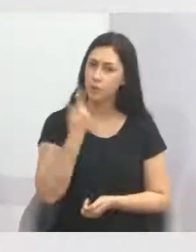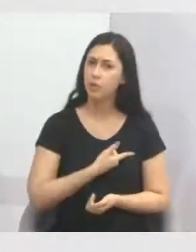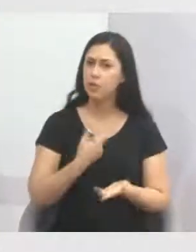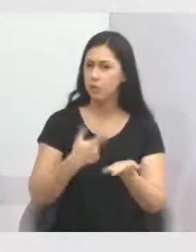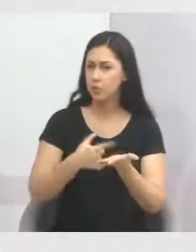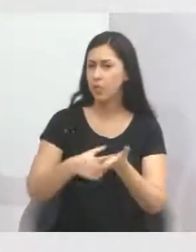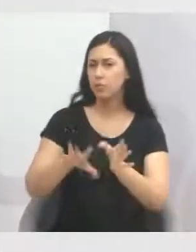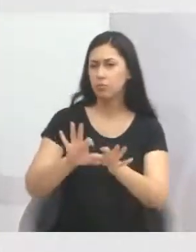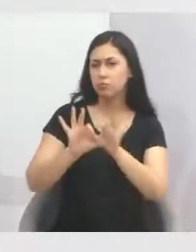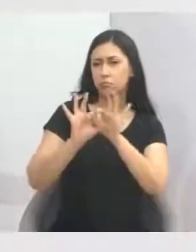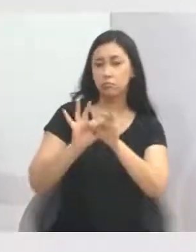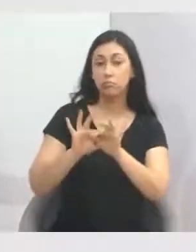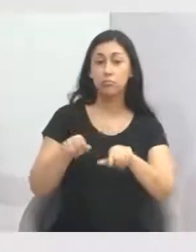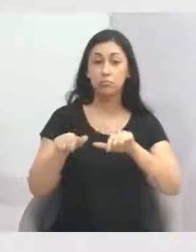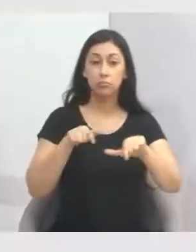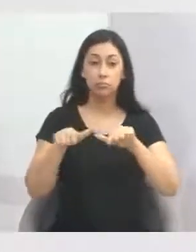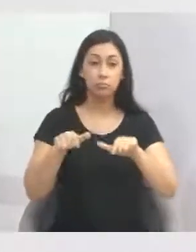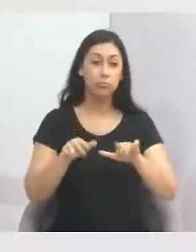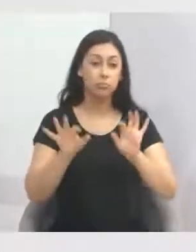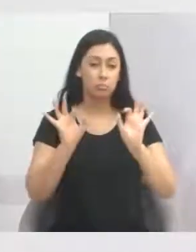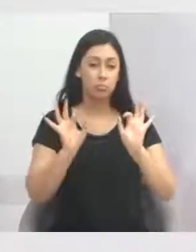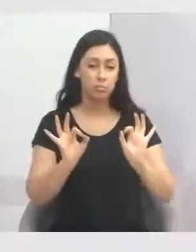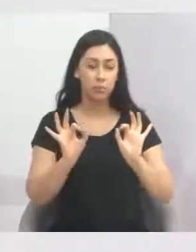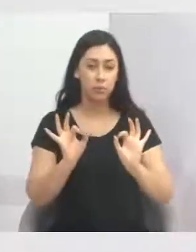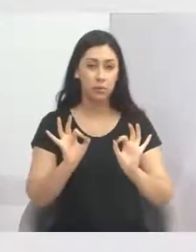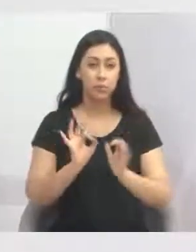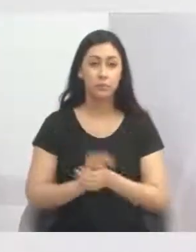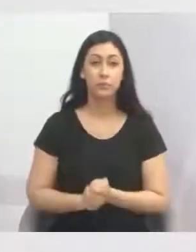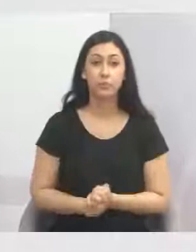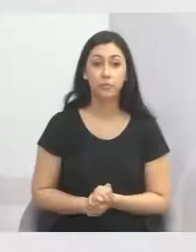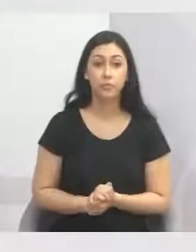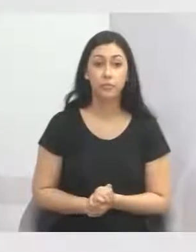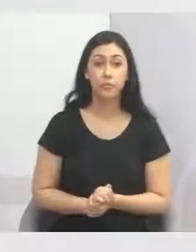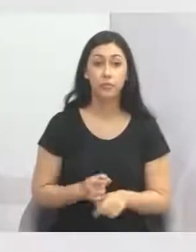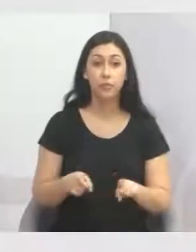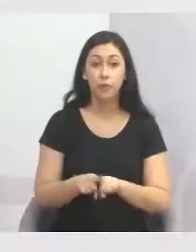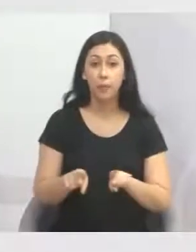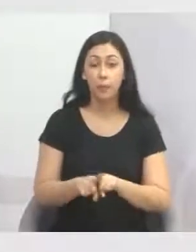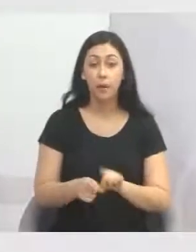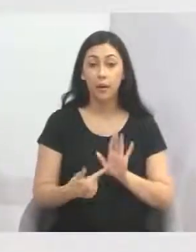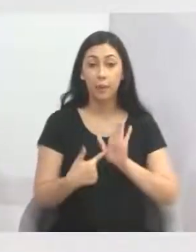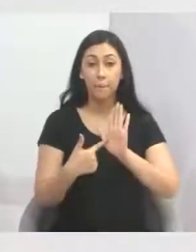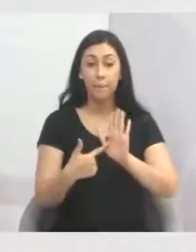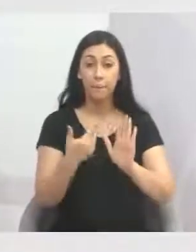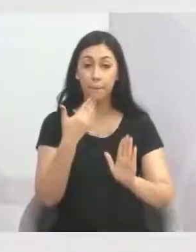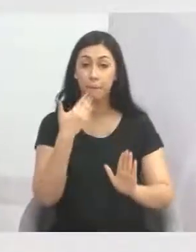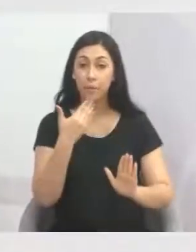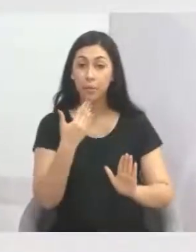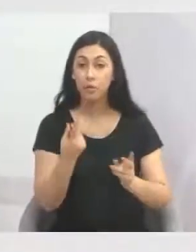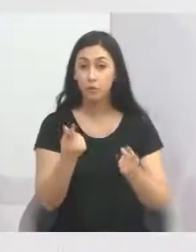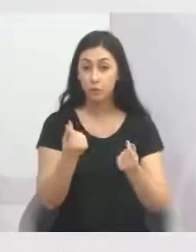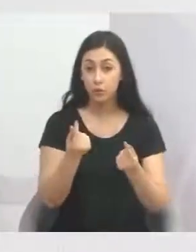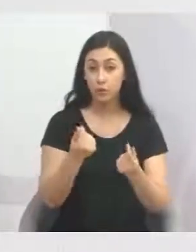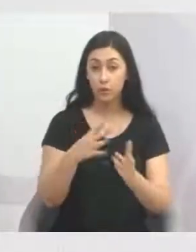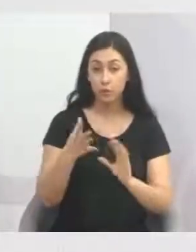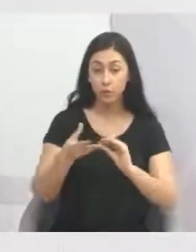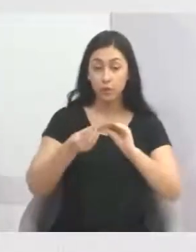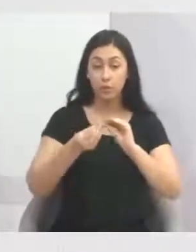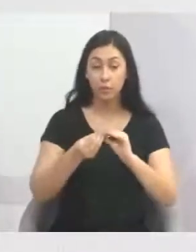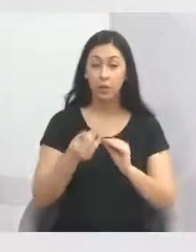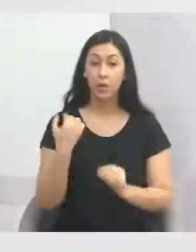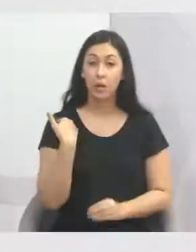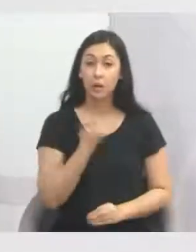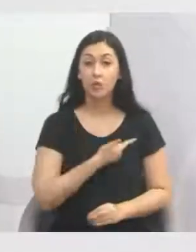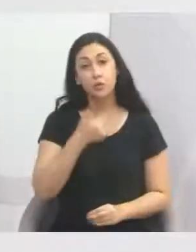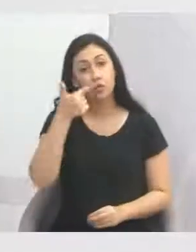nosso trabalho e a nossa honestidade naquilo que a gente vem fazendo. Estou deixando com ele aqui esse pedido da emenda para poder levar para a nossa região, de